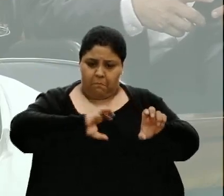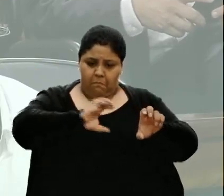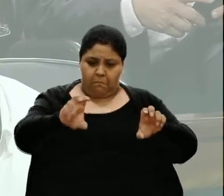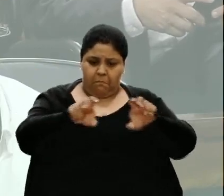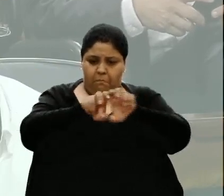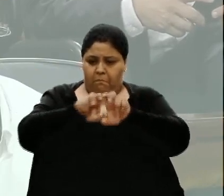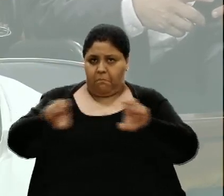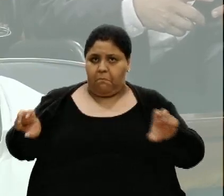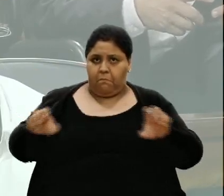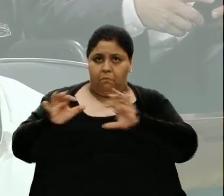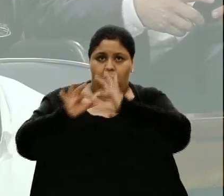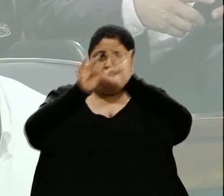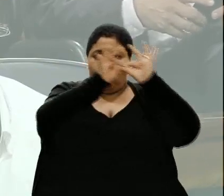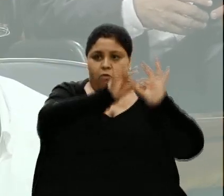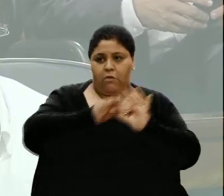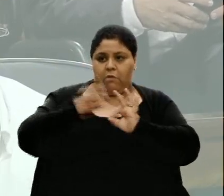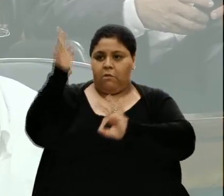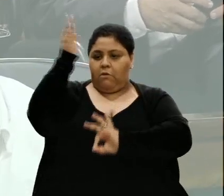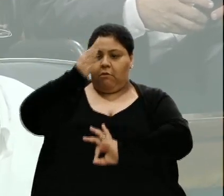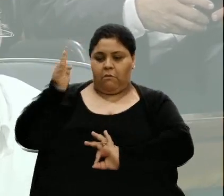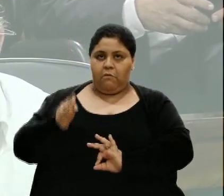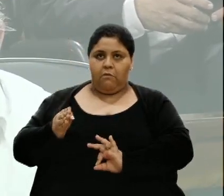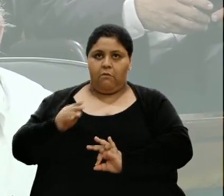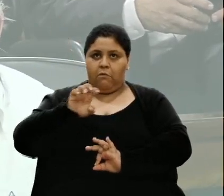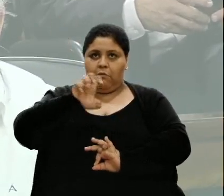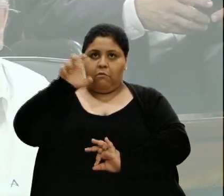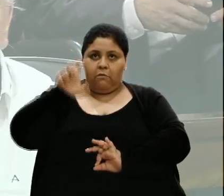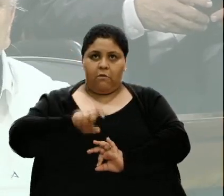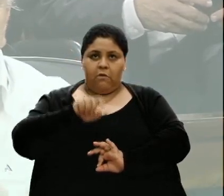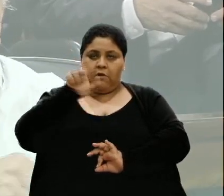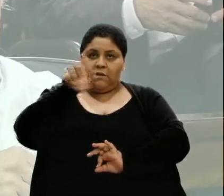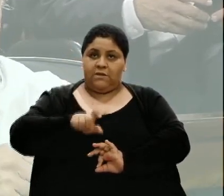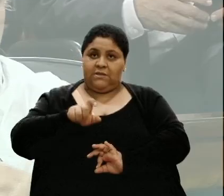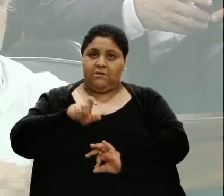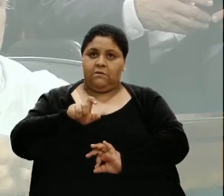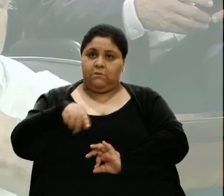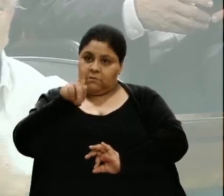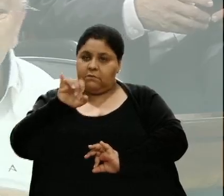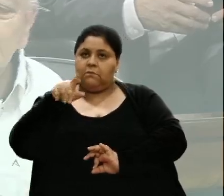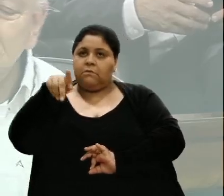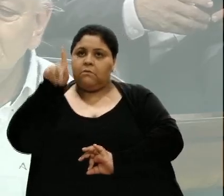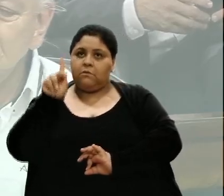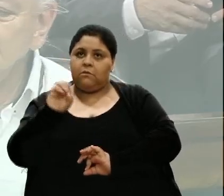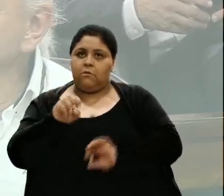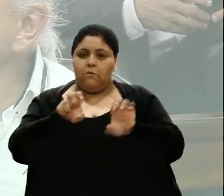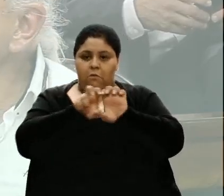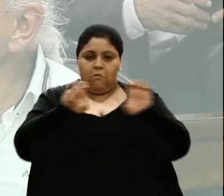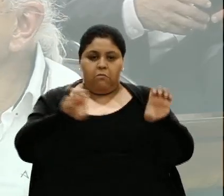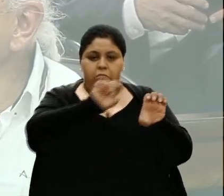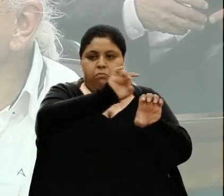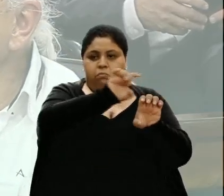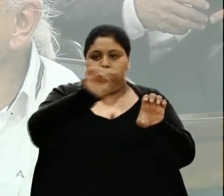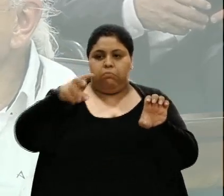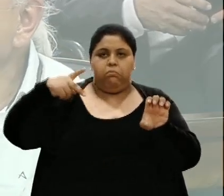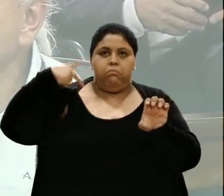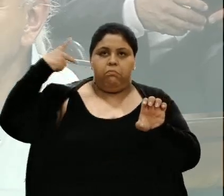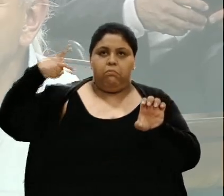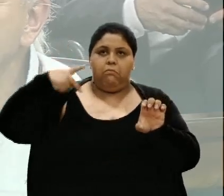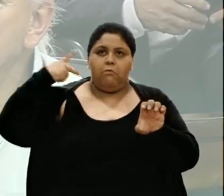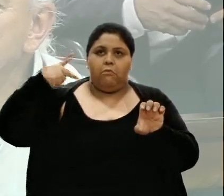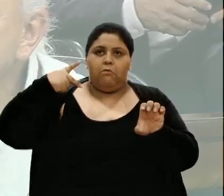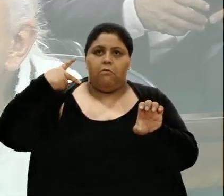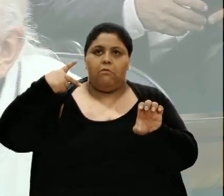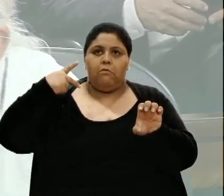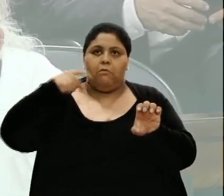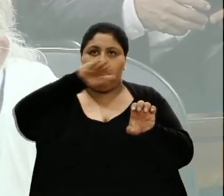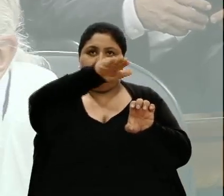bancada do União Brasil, o ex-vereador Kiko, esteve nas bancadas de vários vereadores e me atacou,